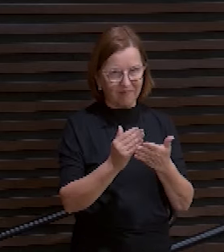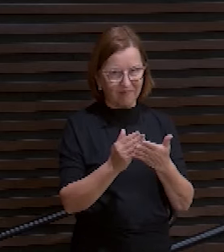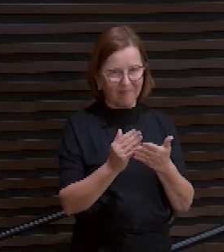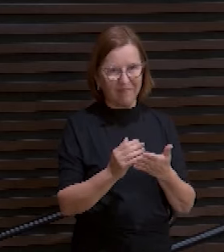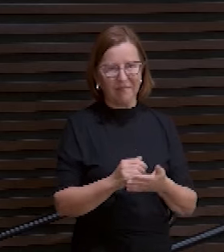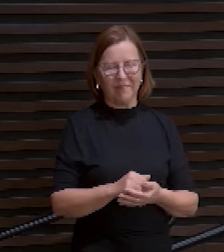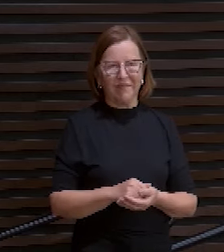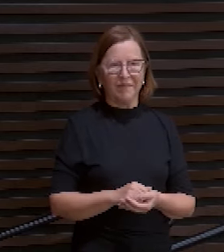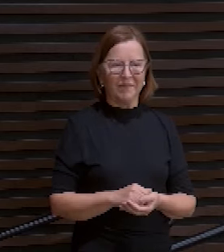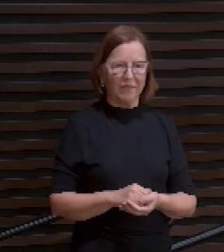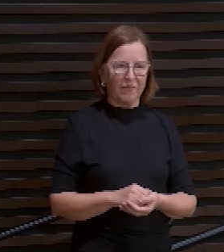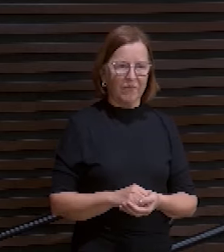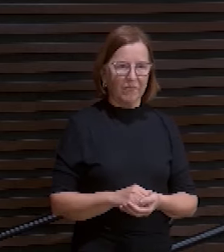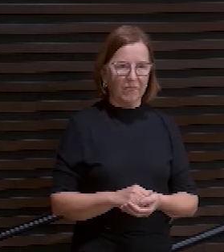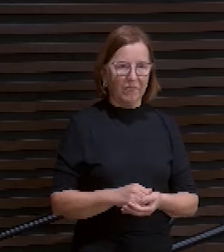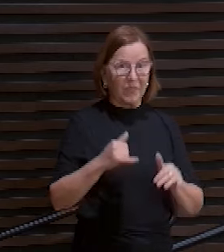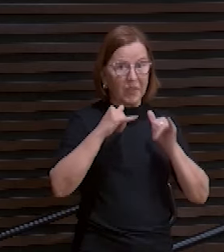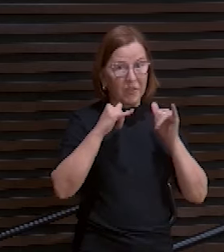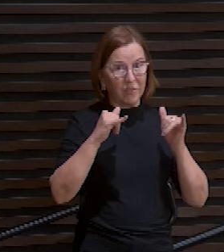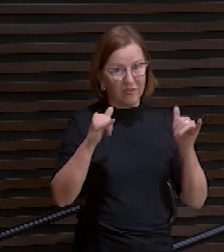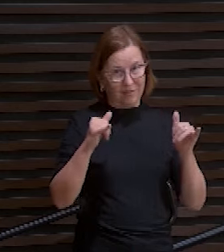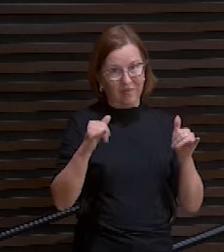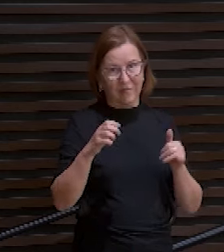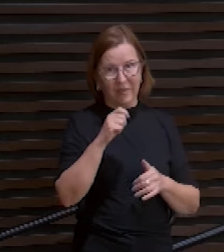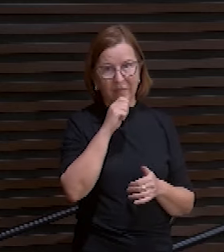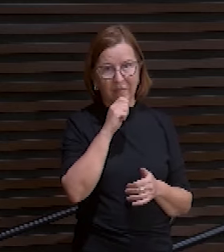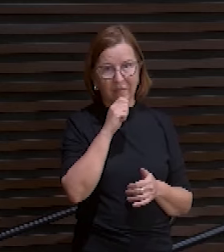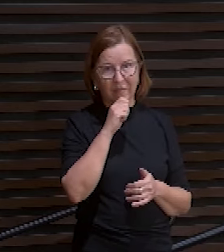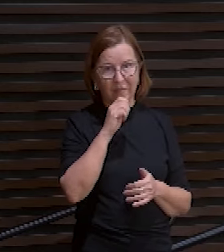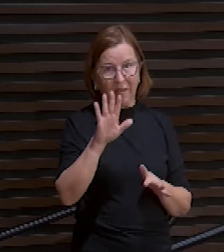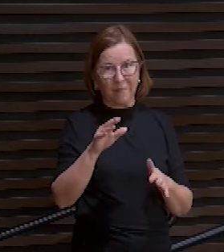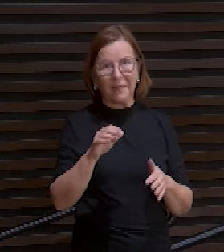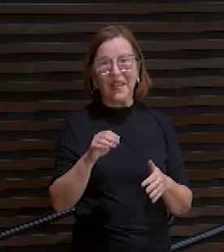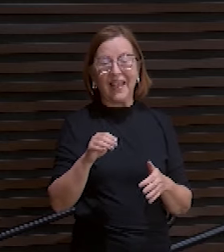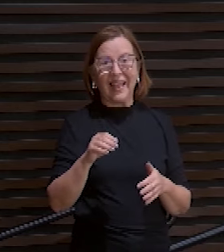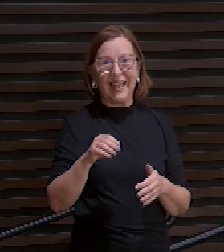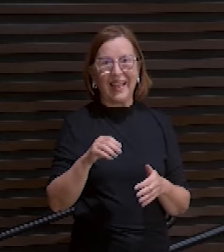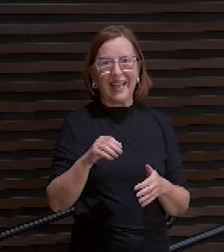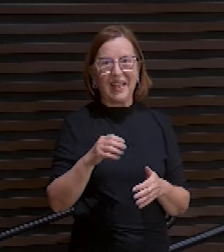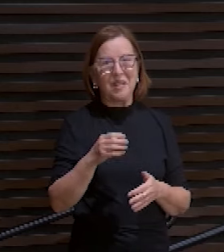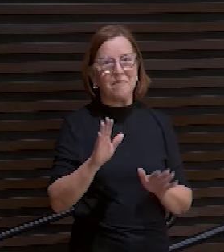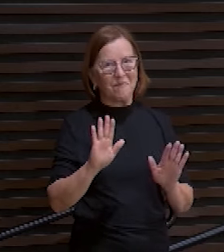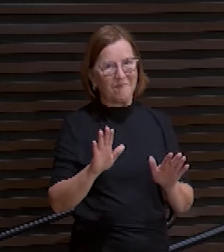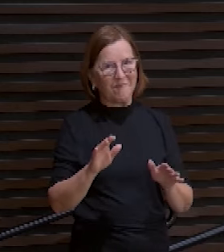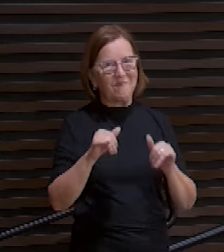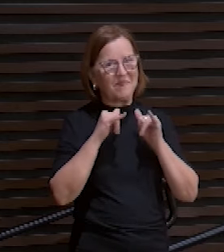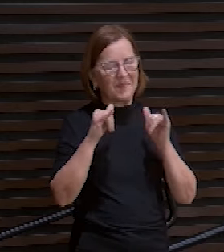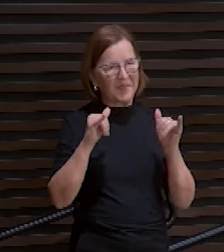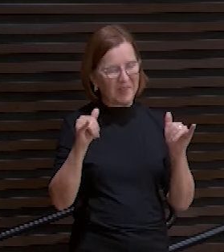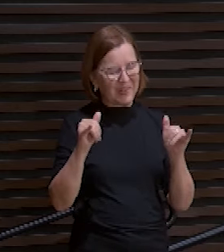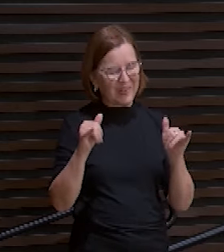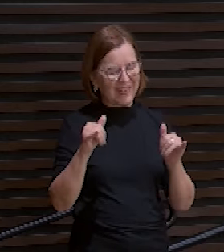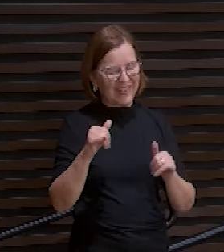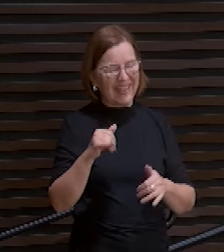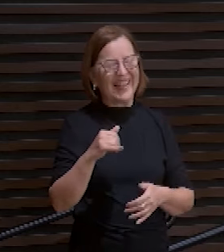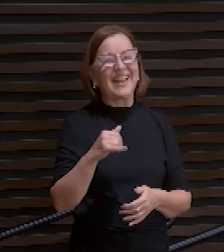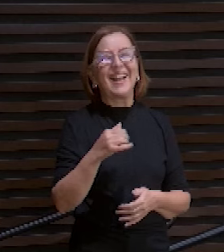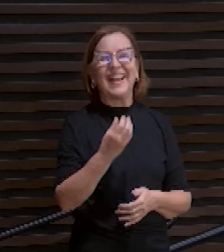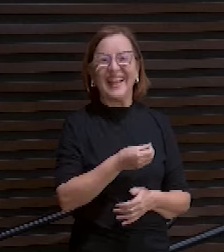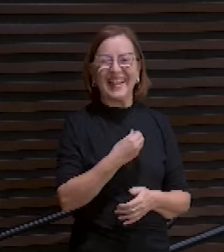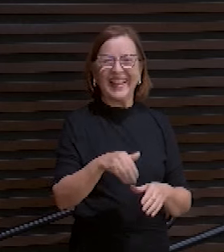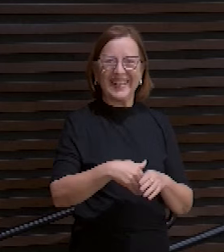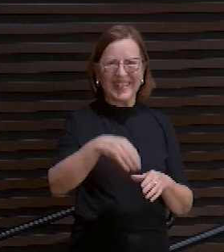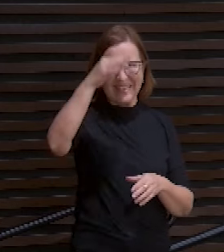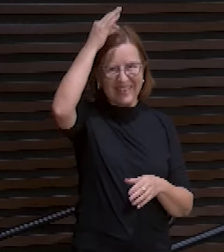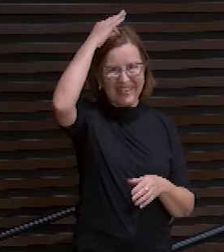favor digo porém ainda no espírito e jamais satis digo porém andai no espírito